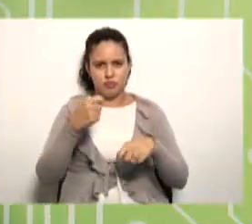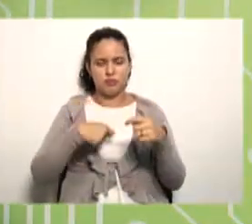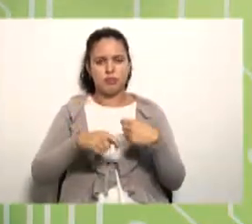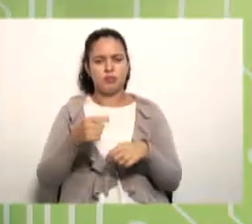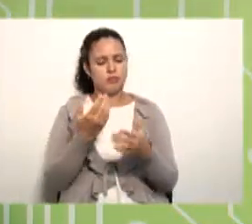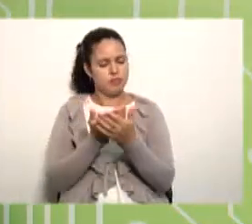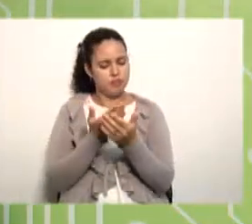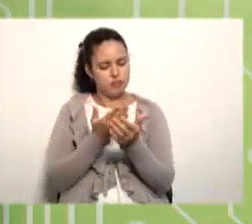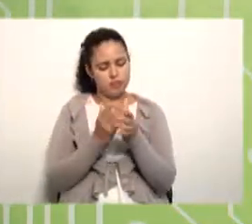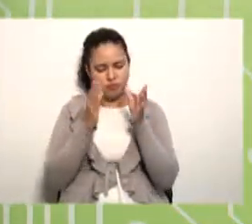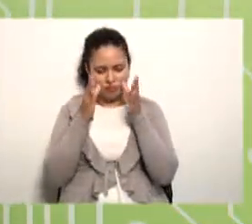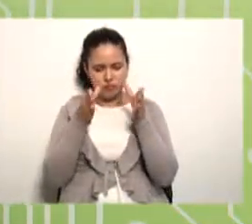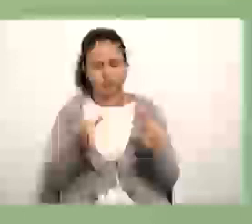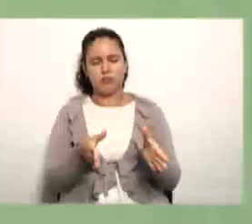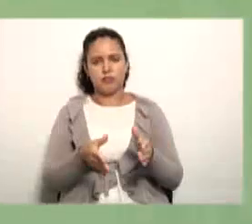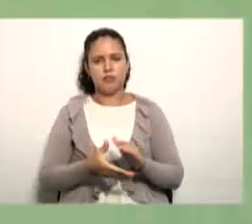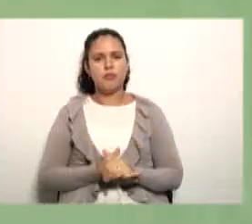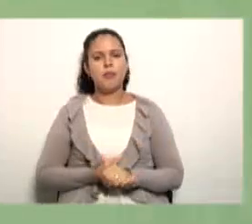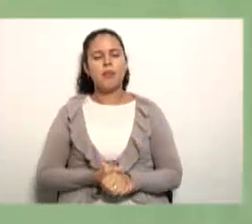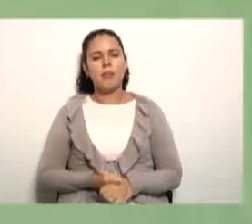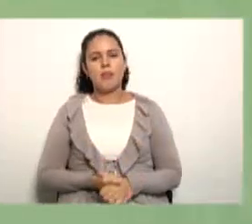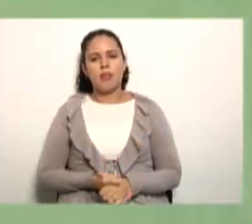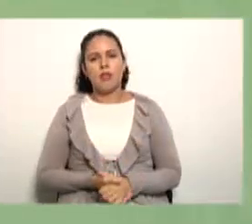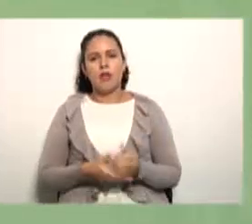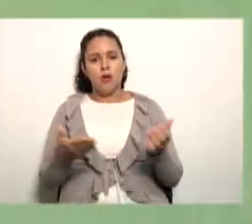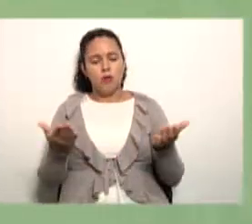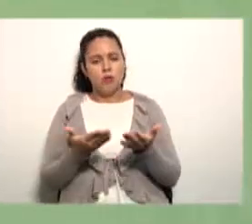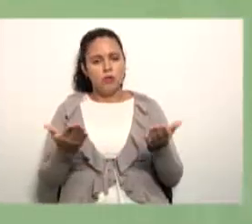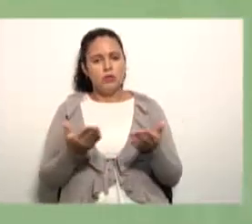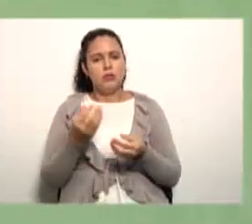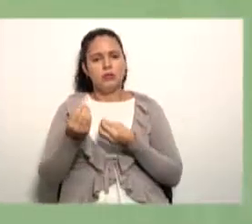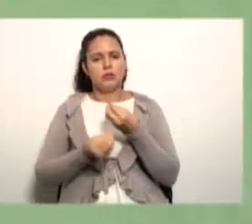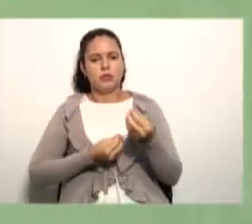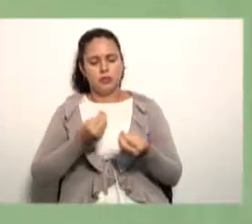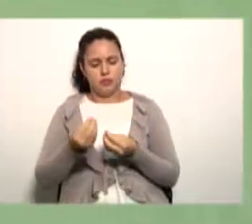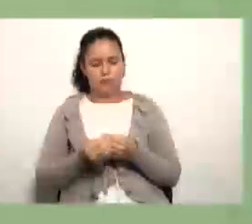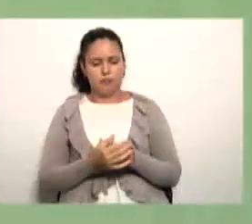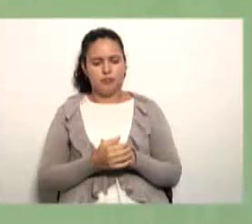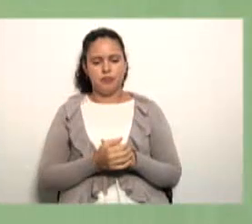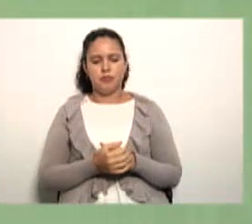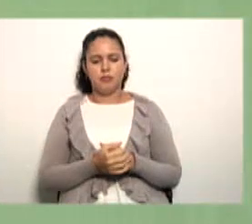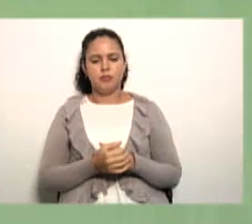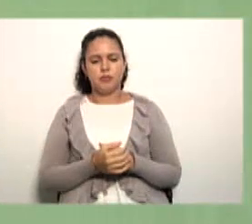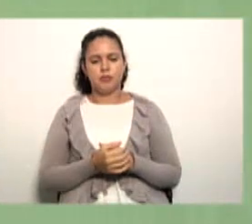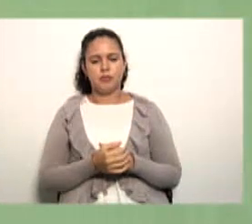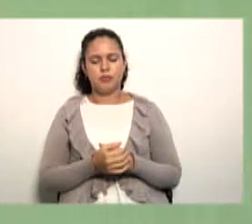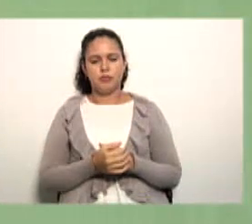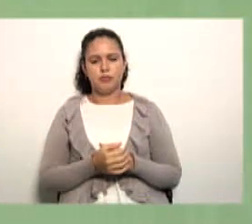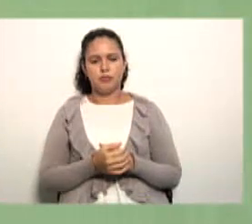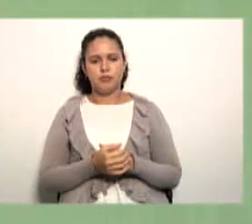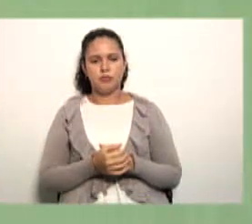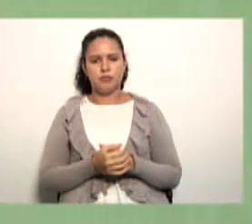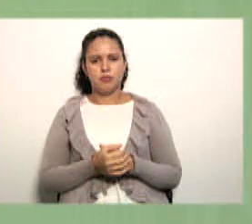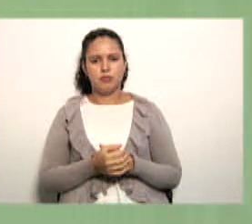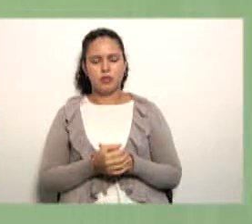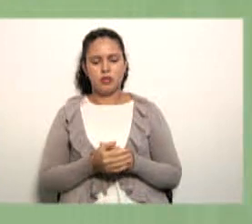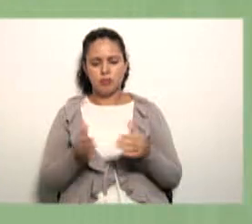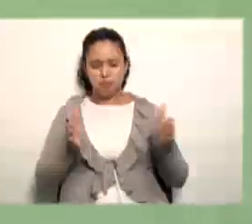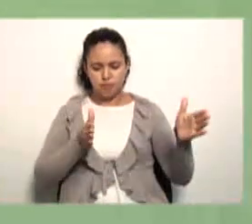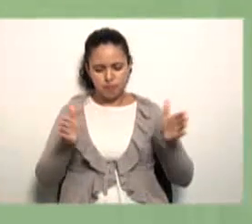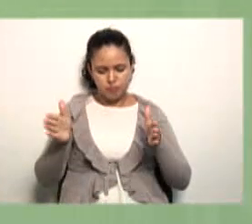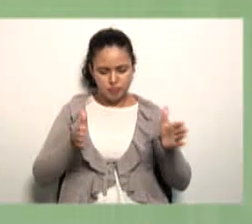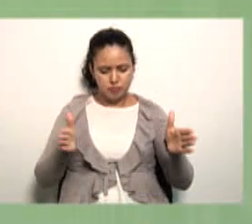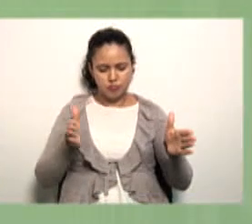que, mas isso só pode acontecer quando consideramos um período curto de tempo, de alguns